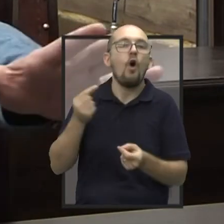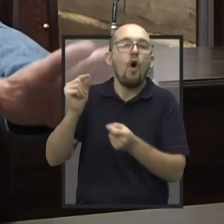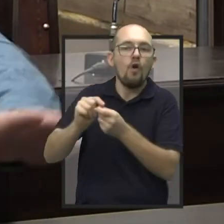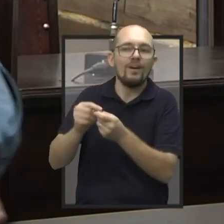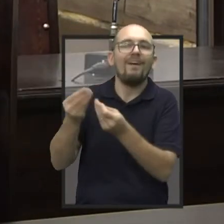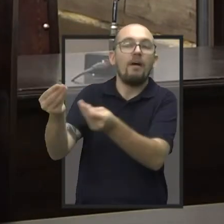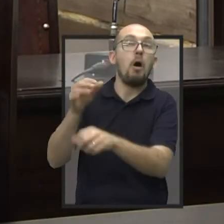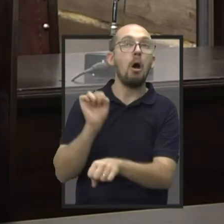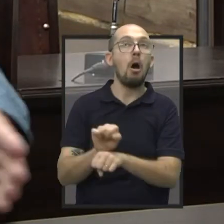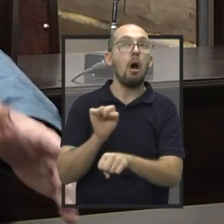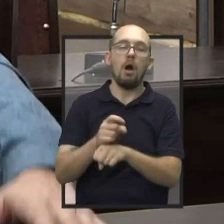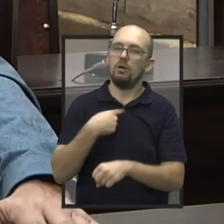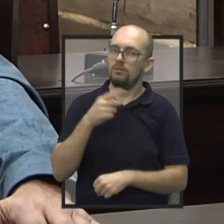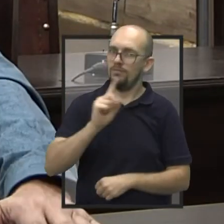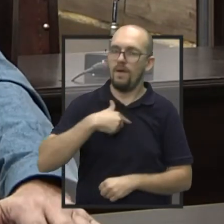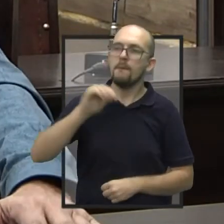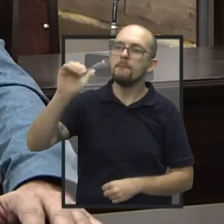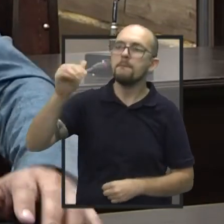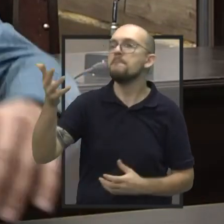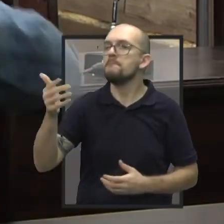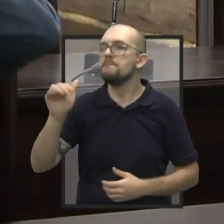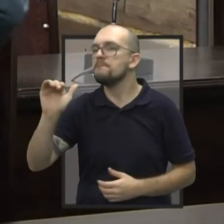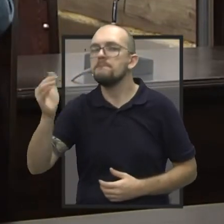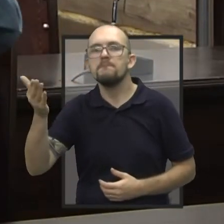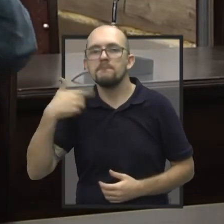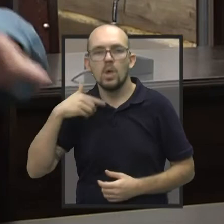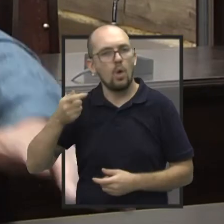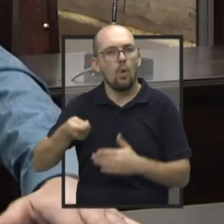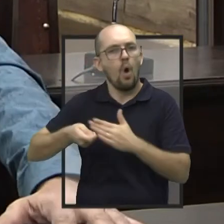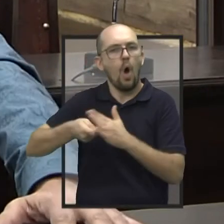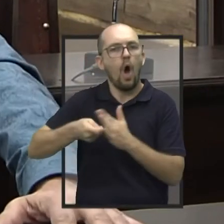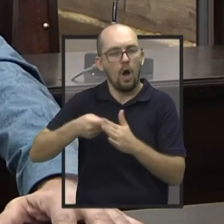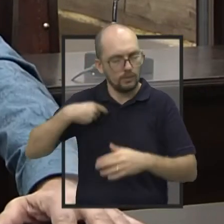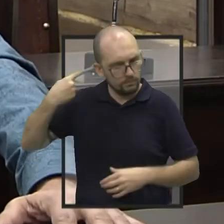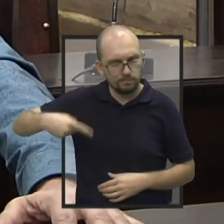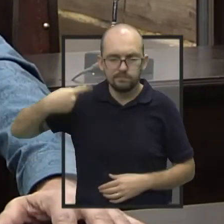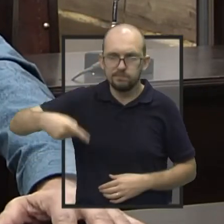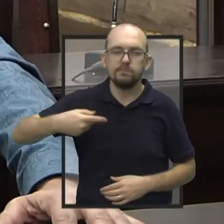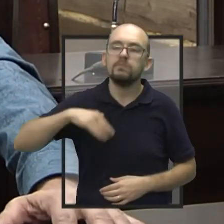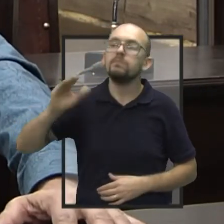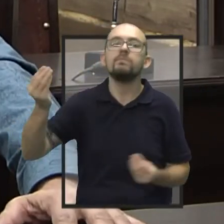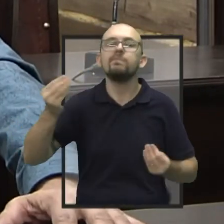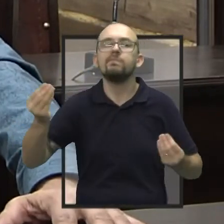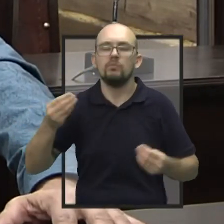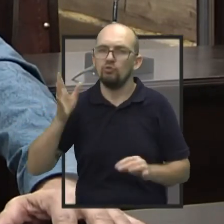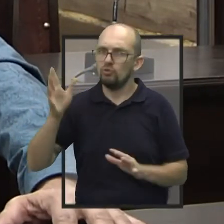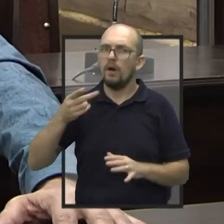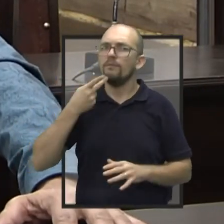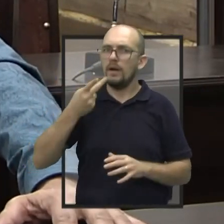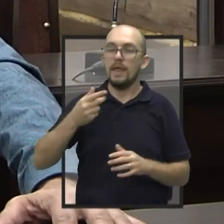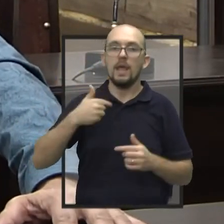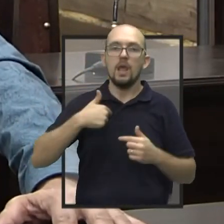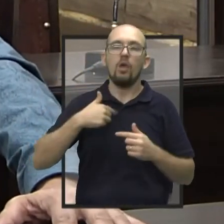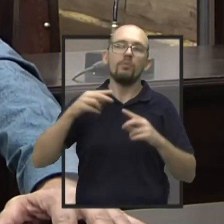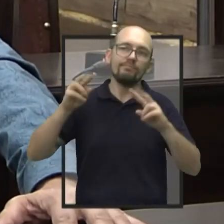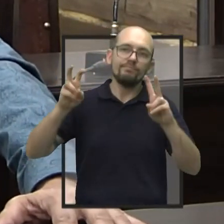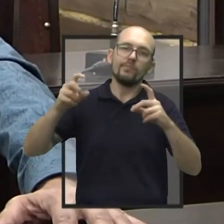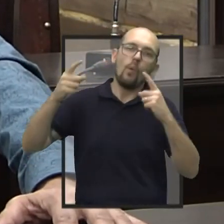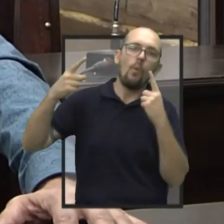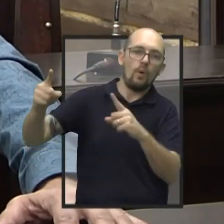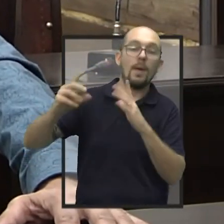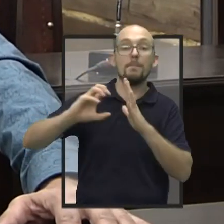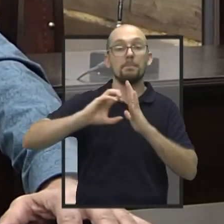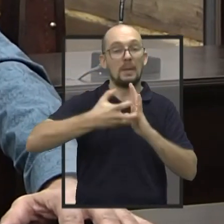esperando resposta, não. Eu corro atrás, vou conversar com o secretário, com o prefeito, seja lá com quem for. Eu já falei por várias vezes, sou oposição, mas